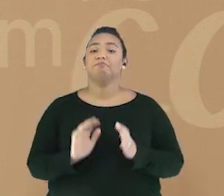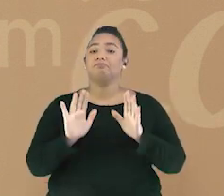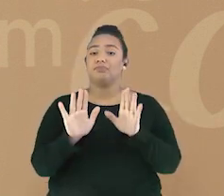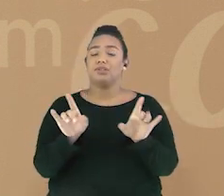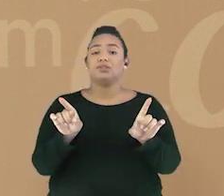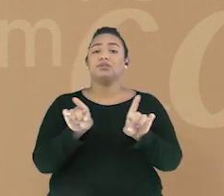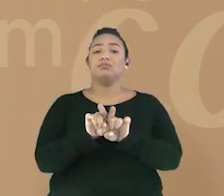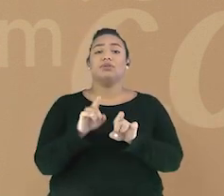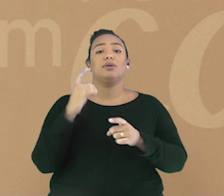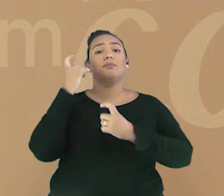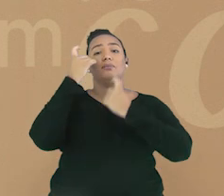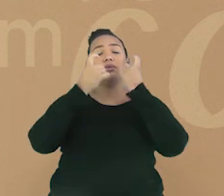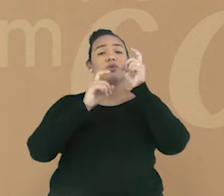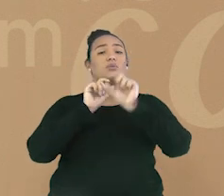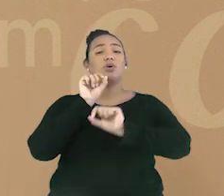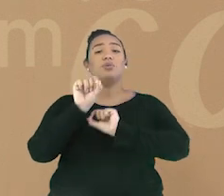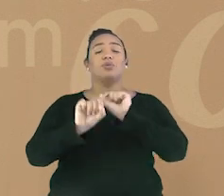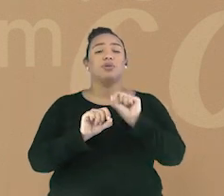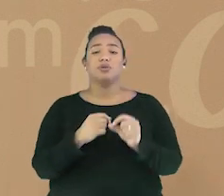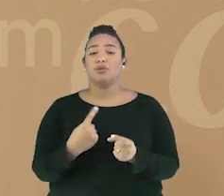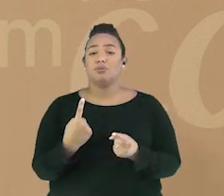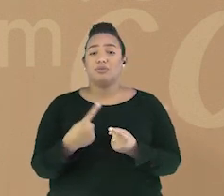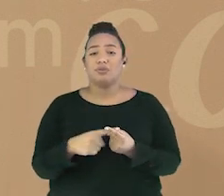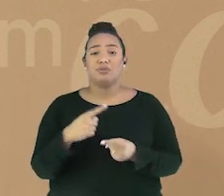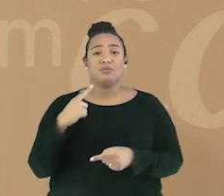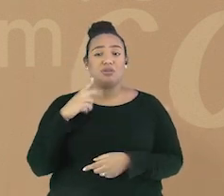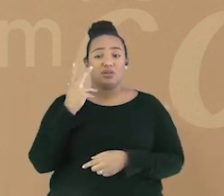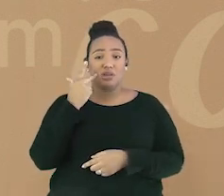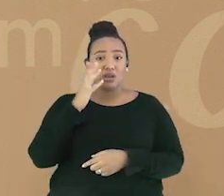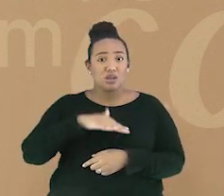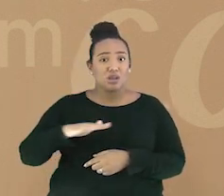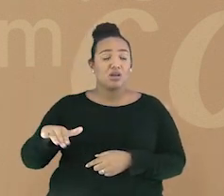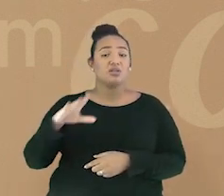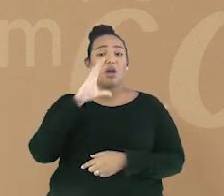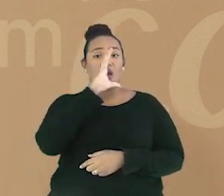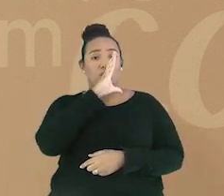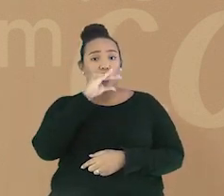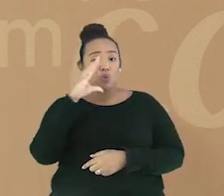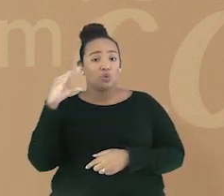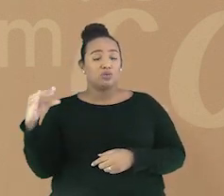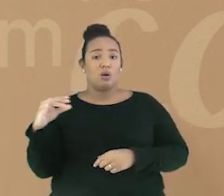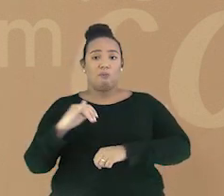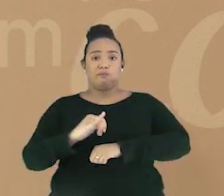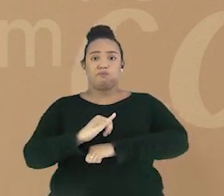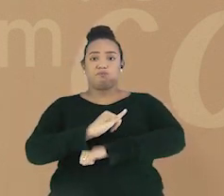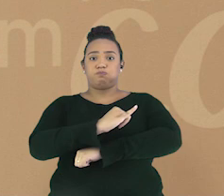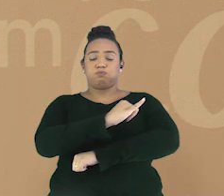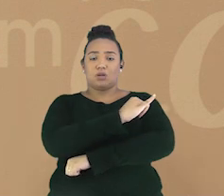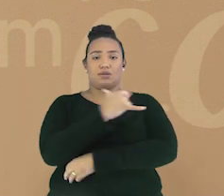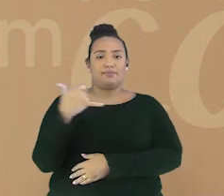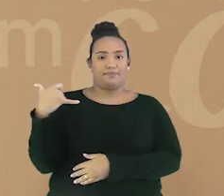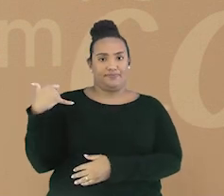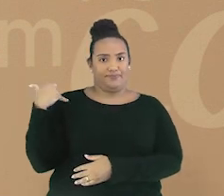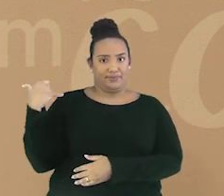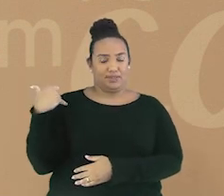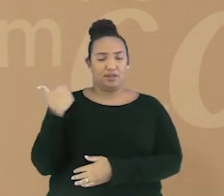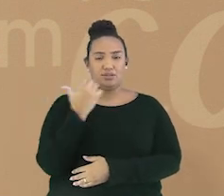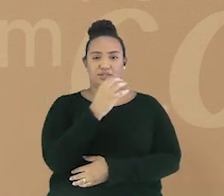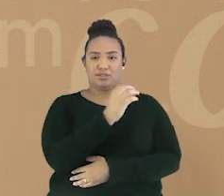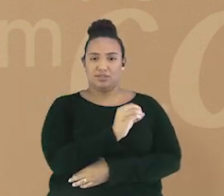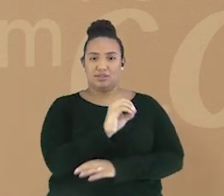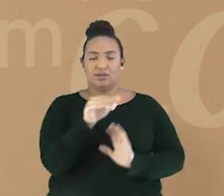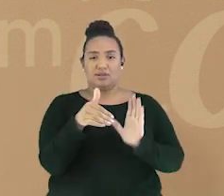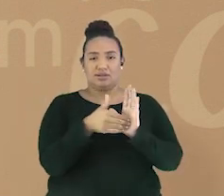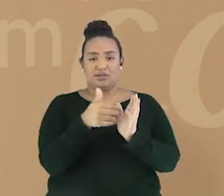e adolescentes obesos na faixa etária entre 0 a 19 anos. Em todo o mundo,